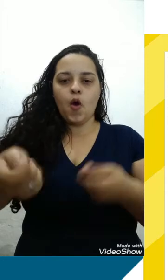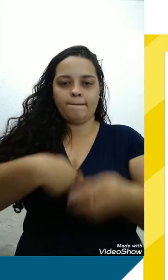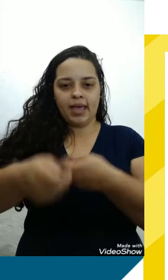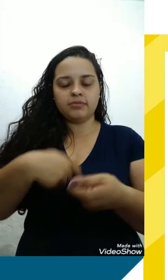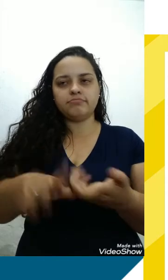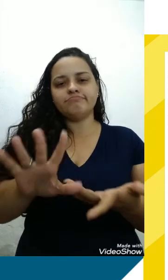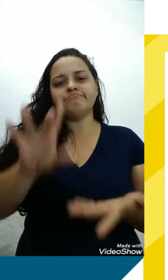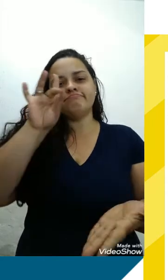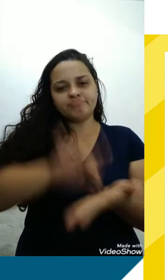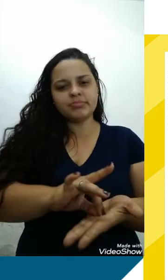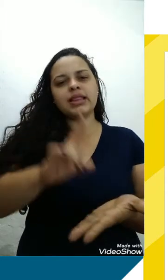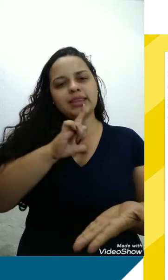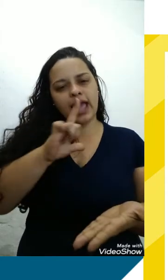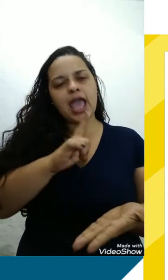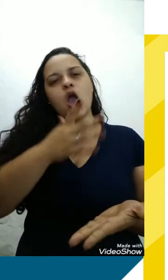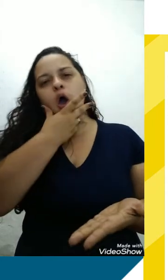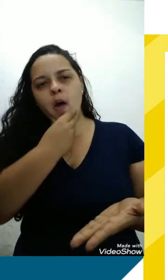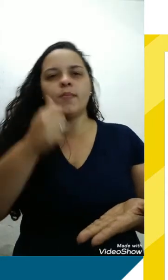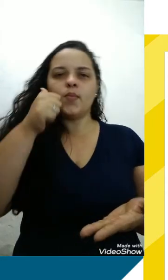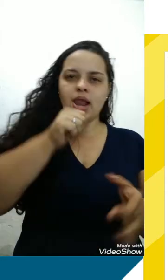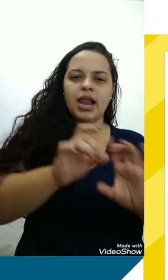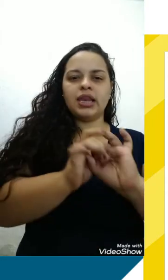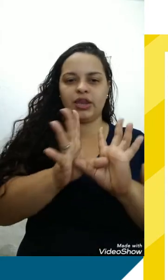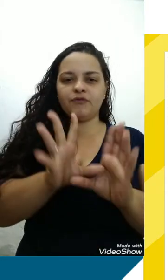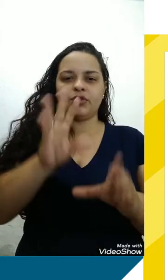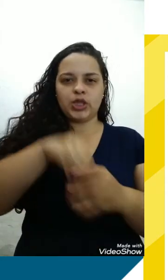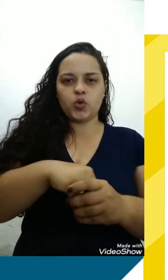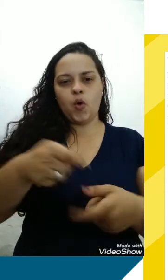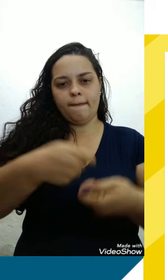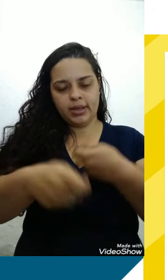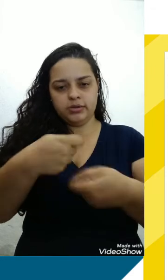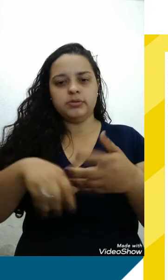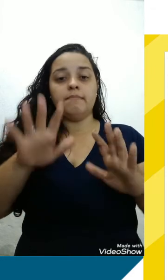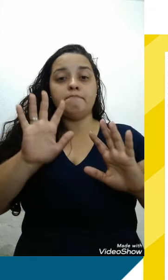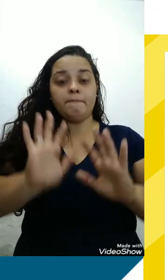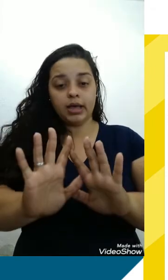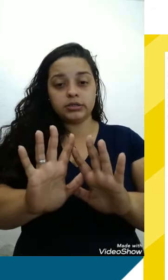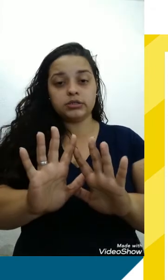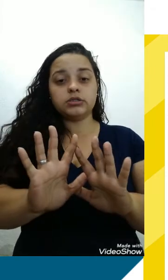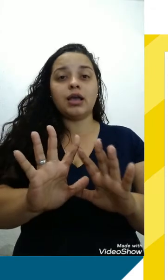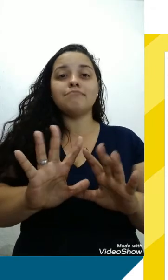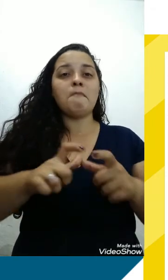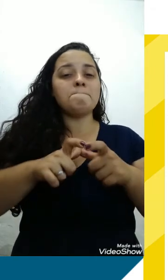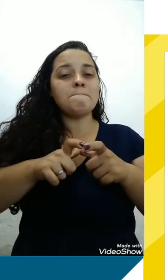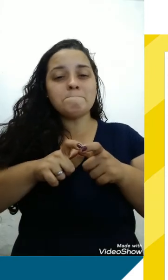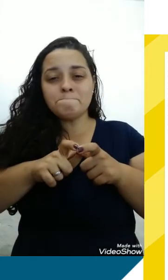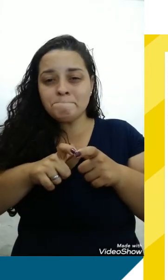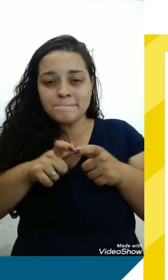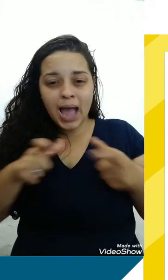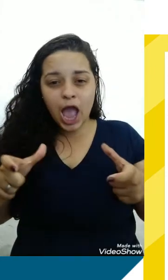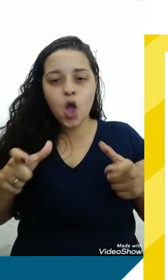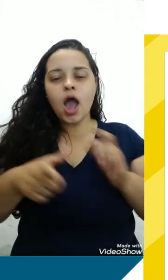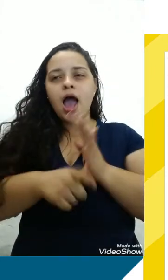alguma presença de homens e mulheres livres no pequeno comércio, mas a presença majoritária, como a gente falou lá no